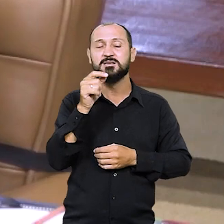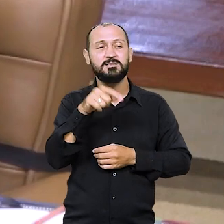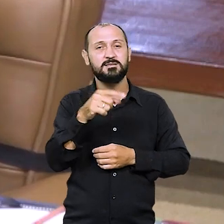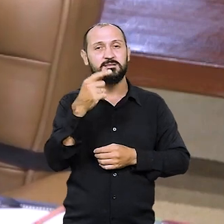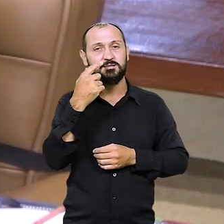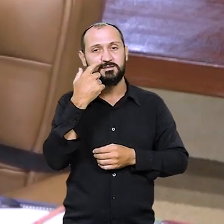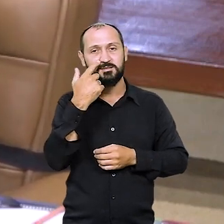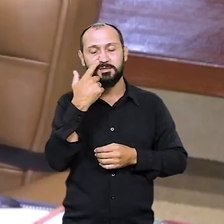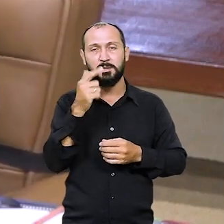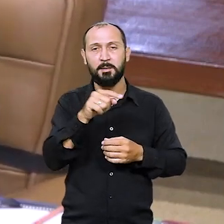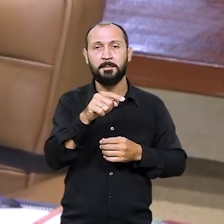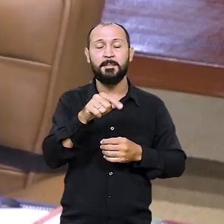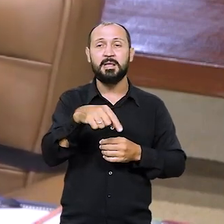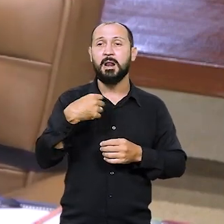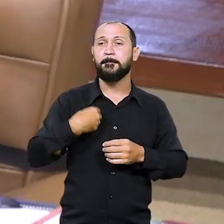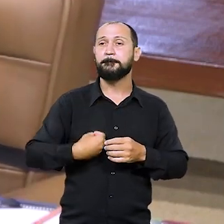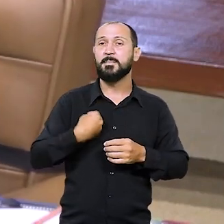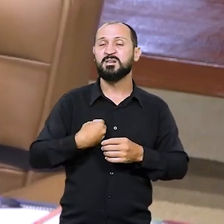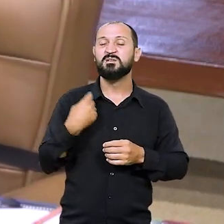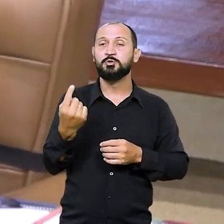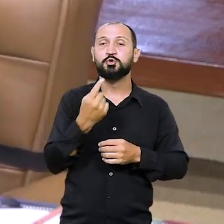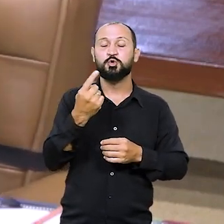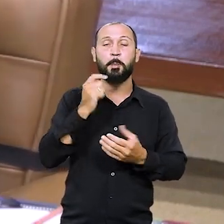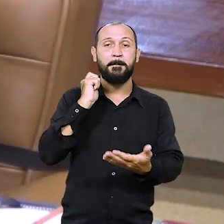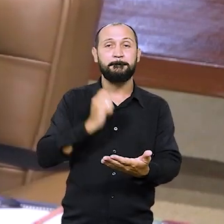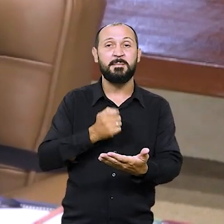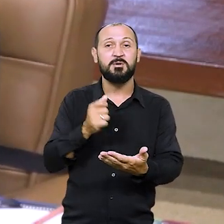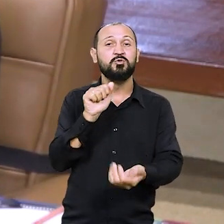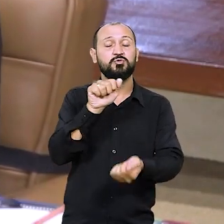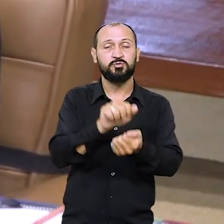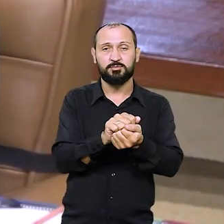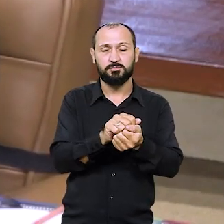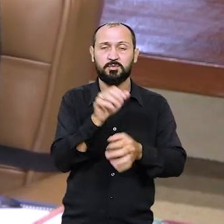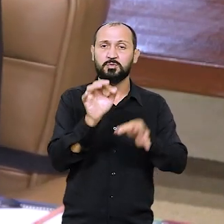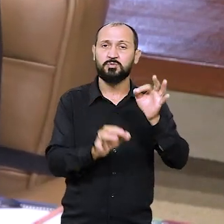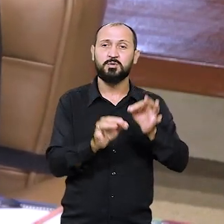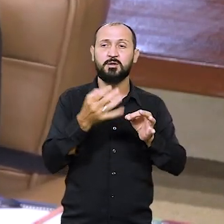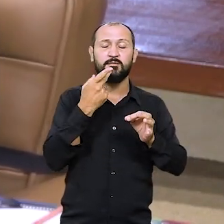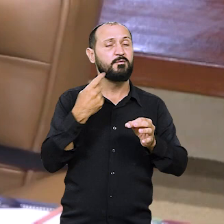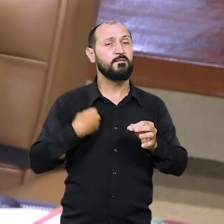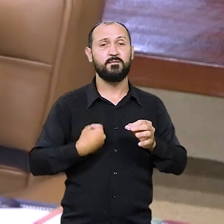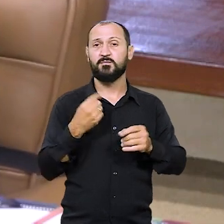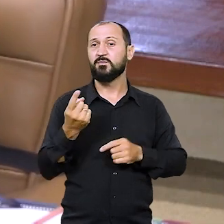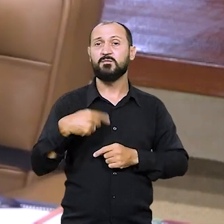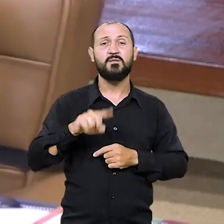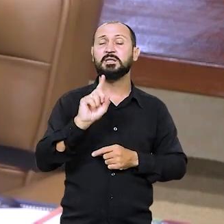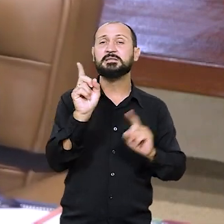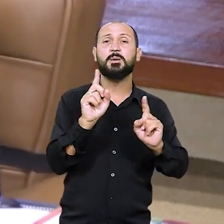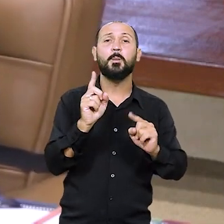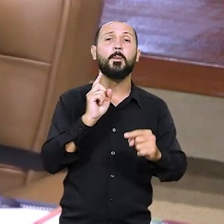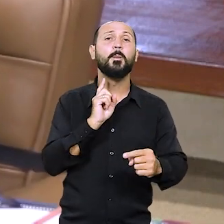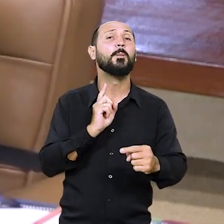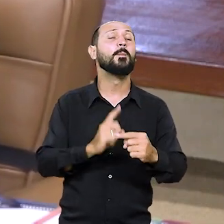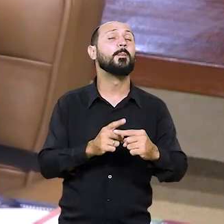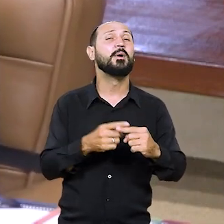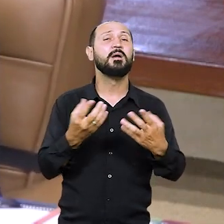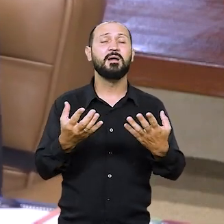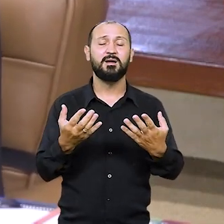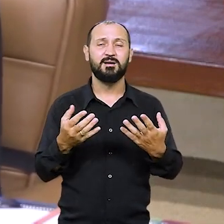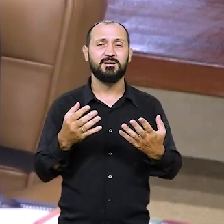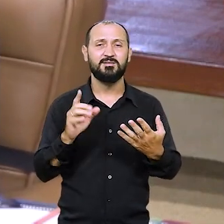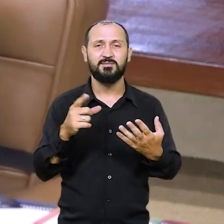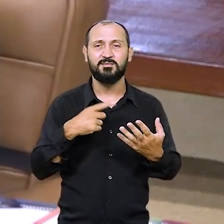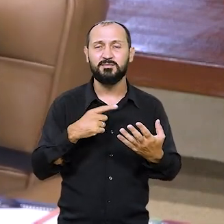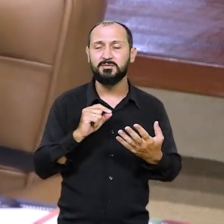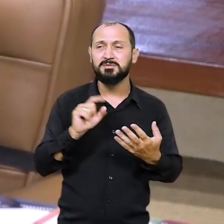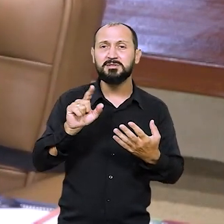pretendendo uma injunction para que ela participe de uma licitação. E o juiz diga, não vai participar da licitação, tendo em vista